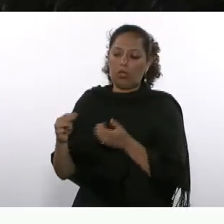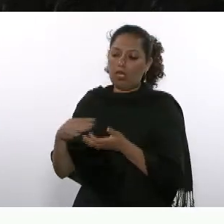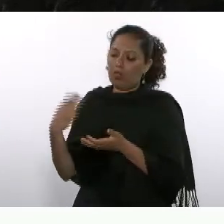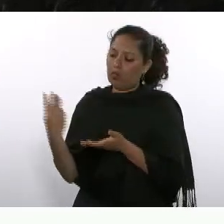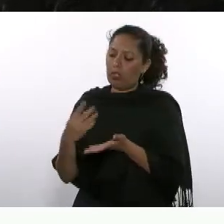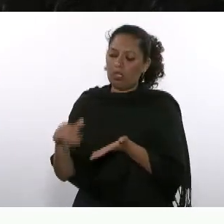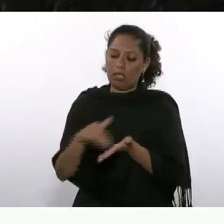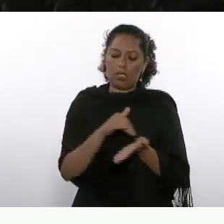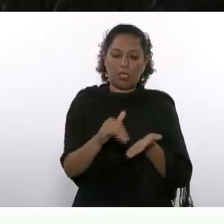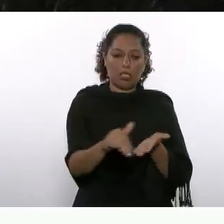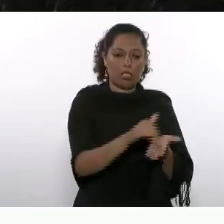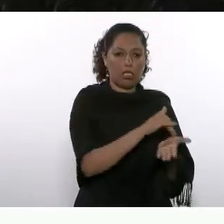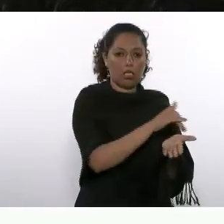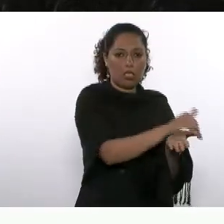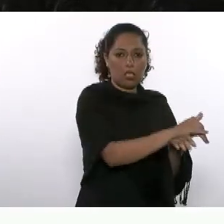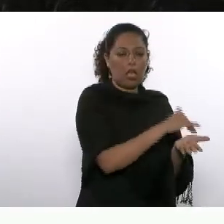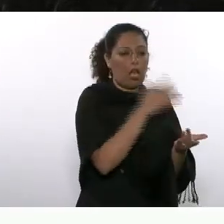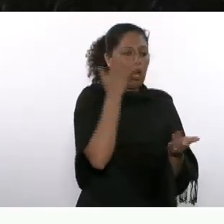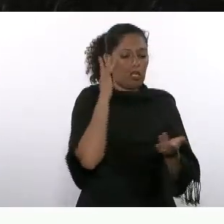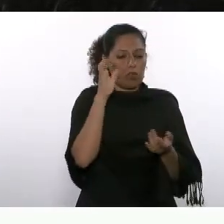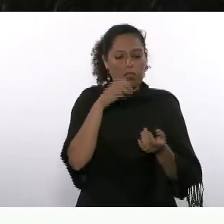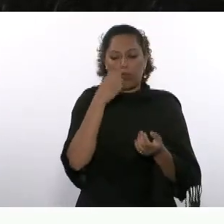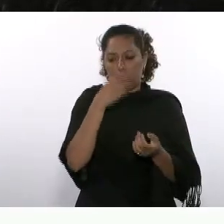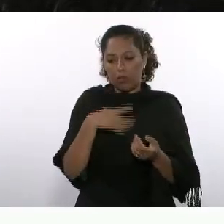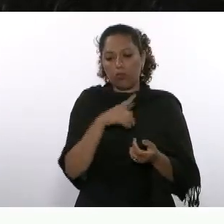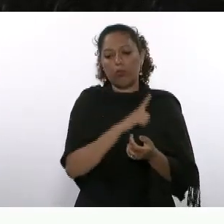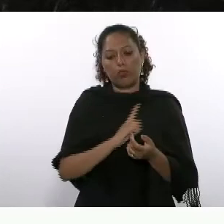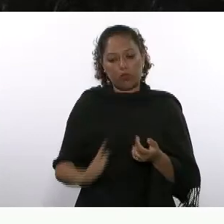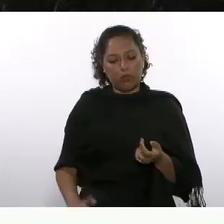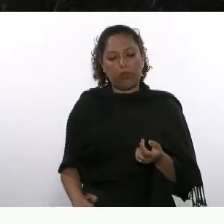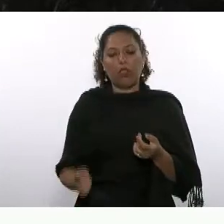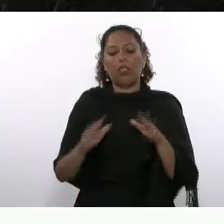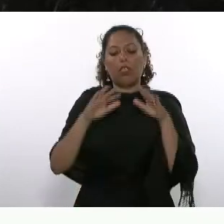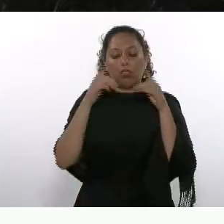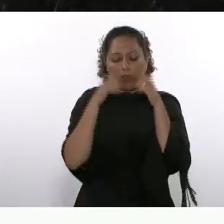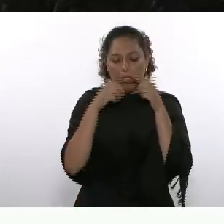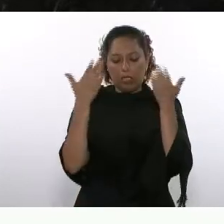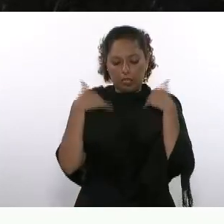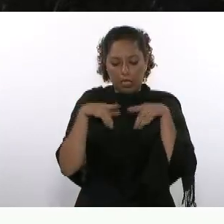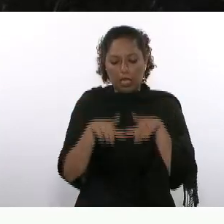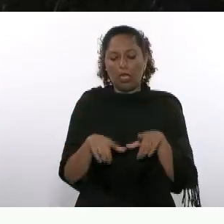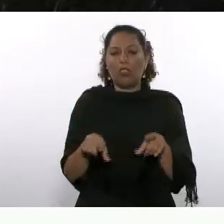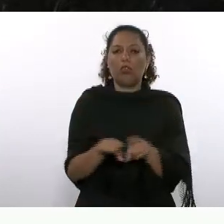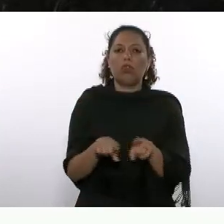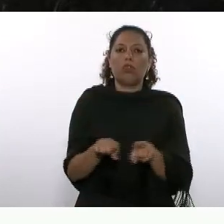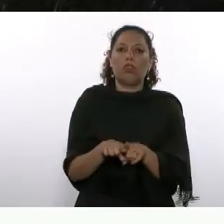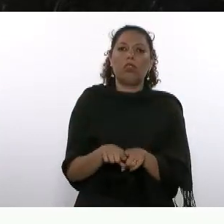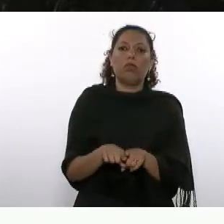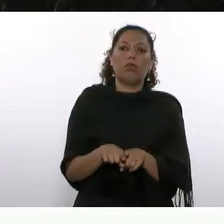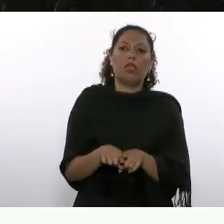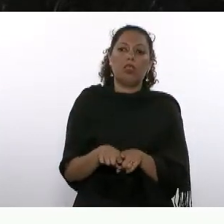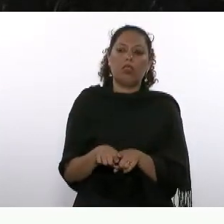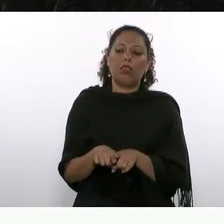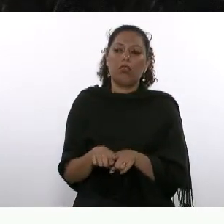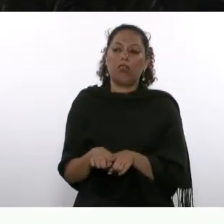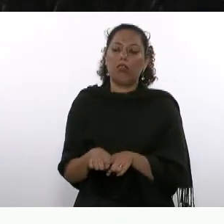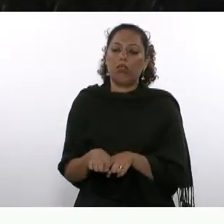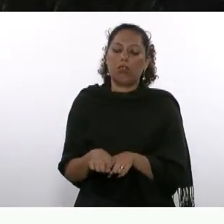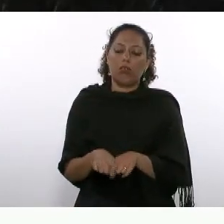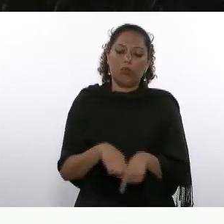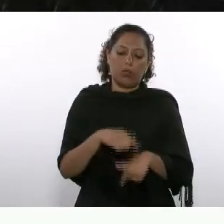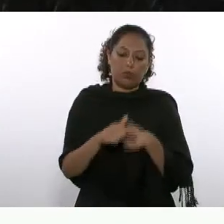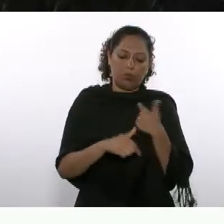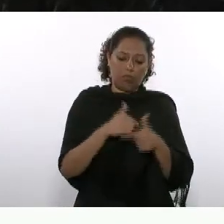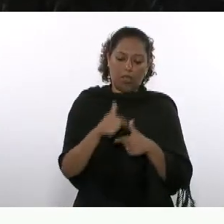tenho certeza que é um legado não só para os nossos mandatos, mas para o governo, para a Assembleia Legislativa e, sobretudo, de um mandato como o seu, que é